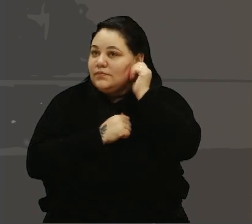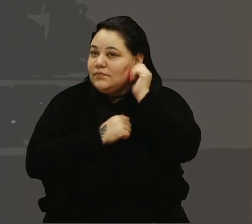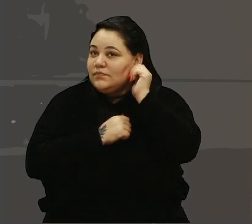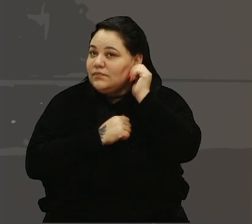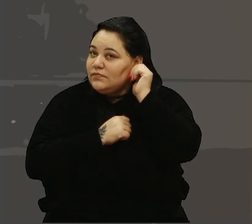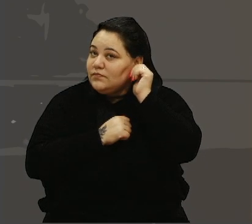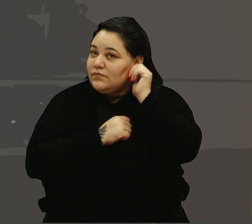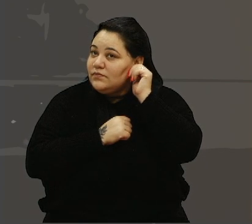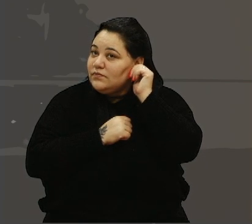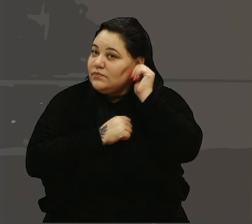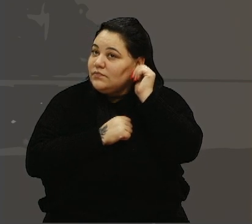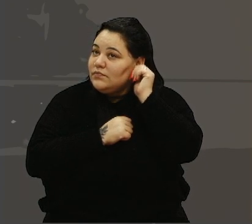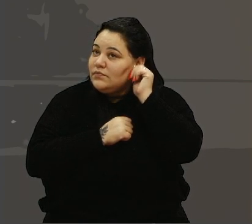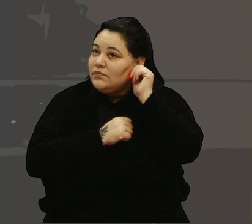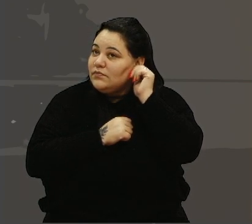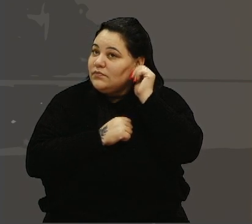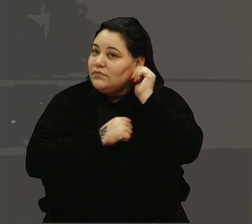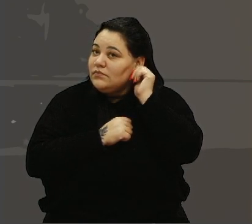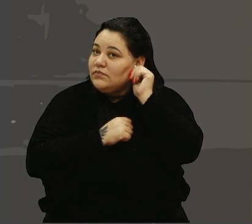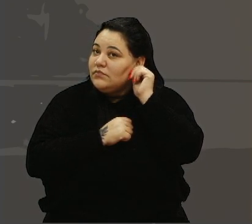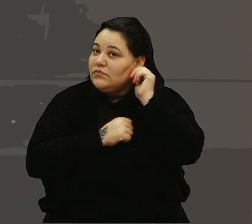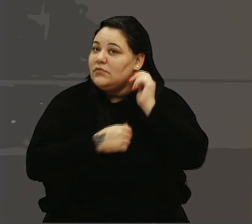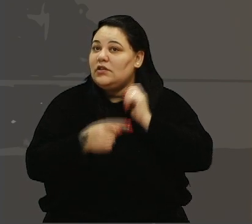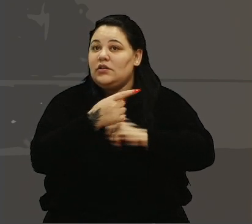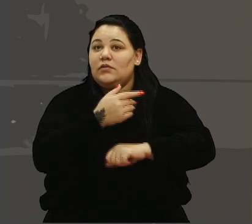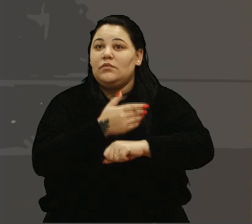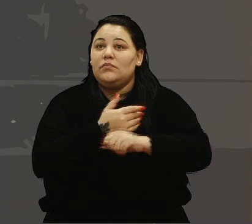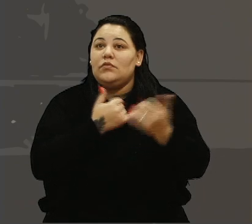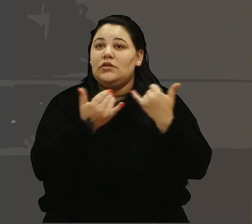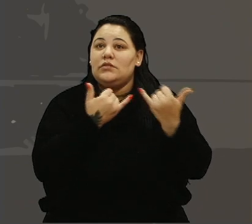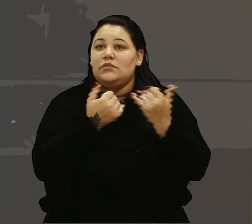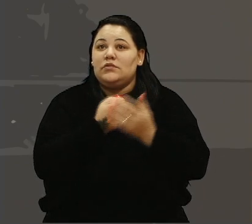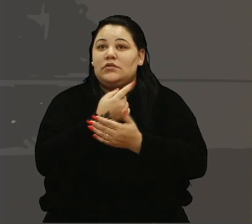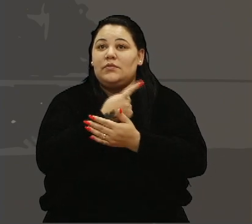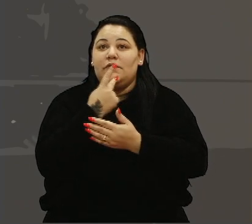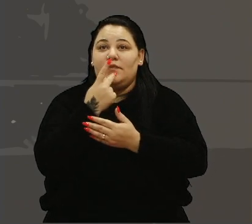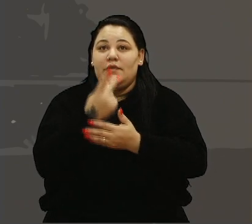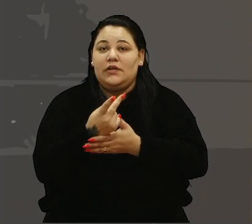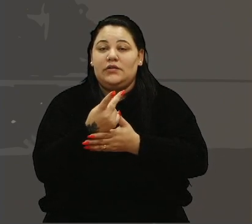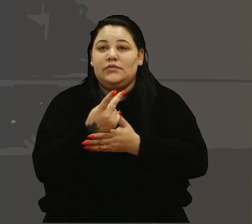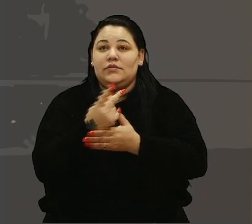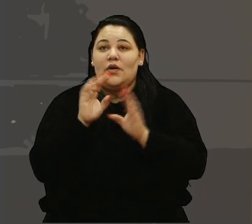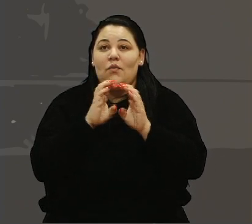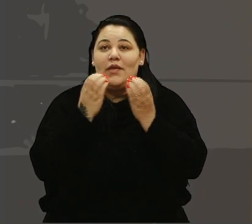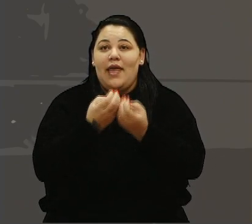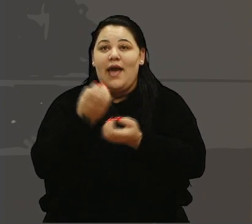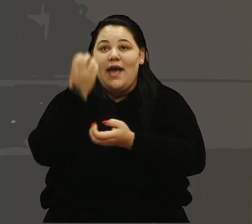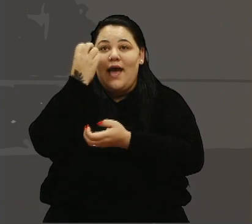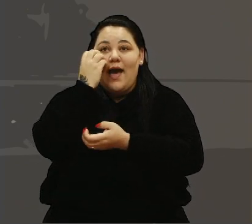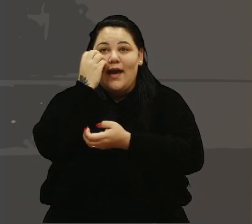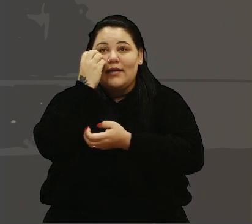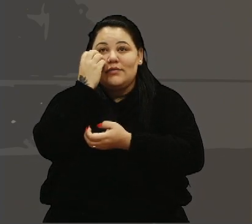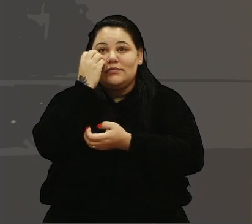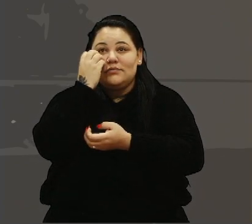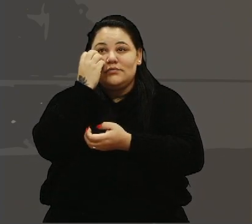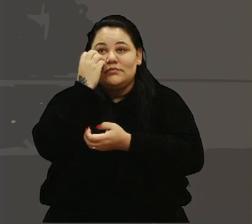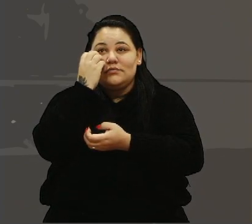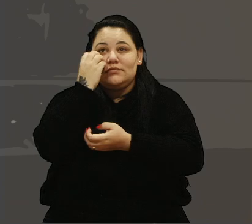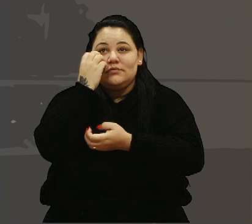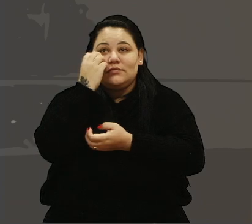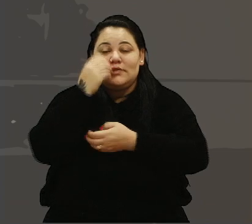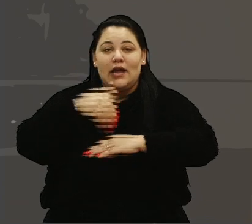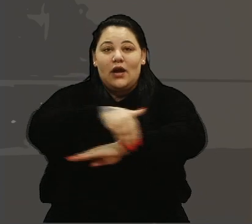aí. Aqui, por exemplo, estamos falando lá da comunidade de Anarec, lá na rua Albino